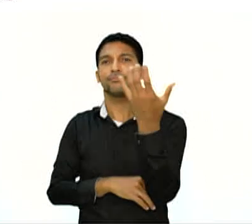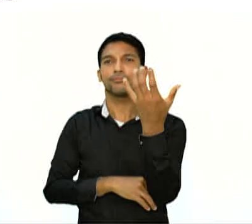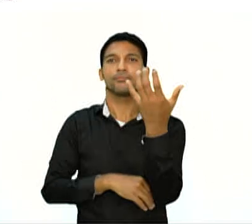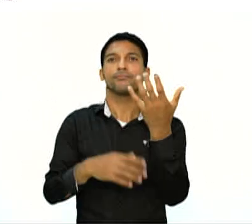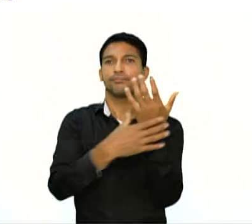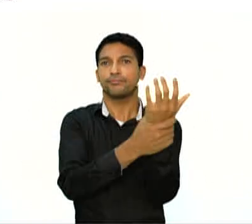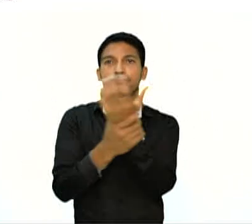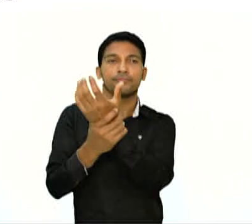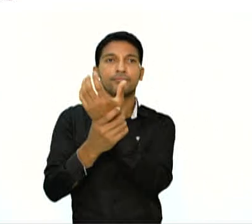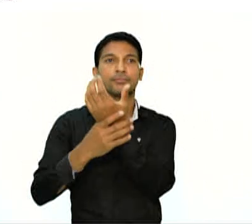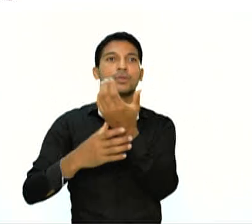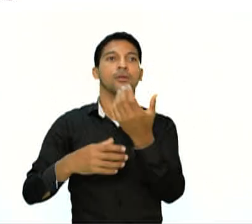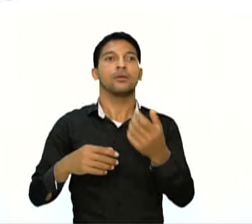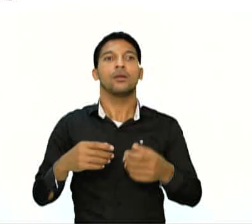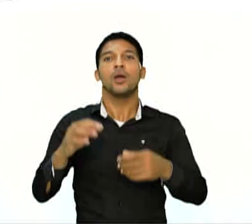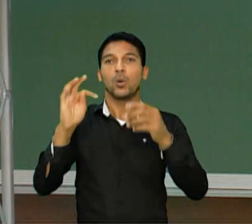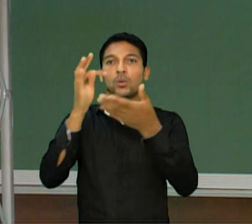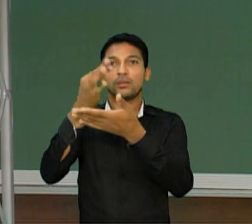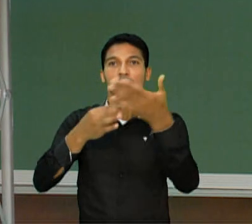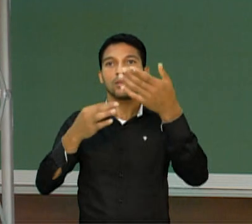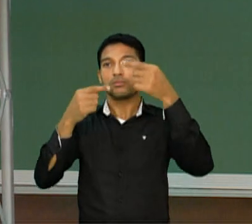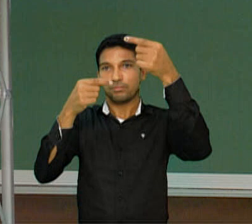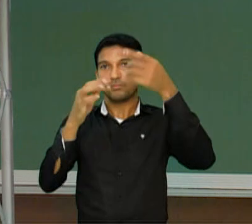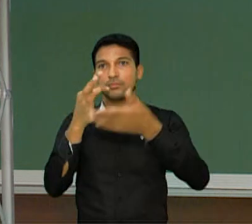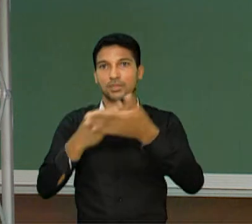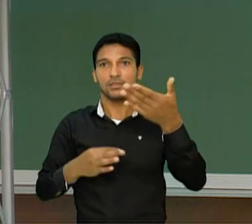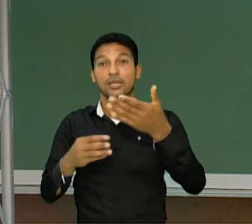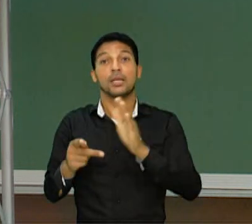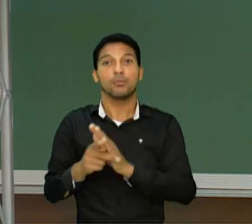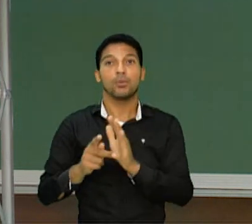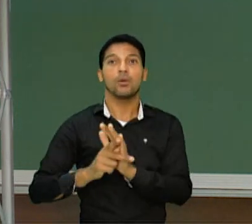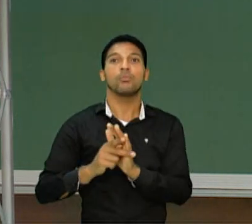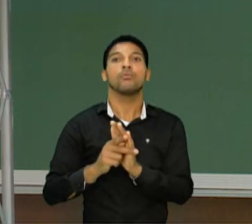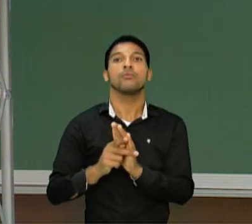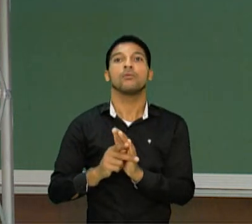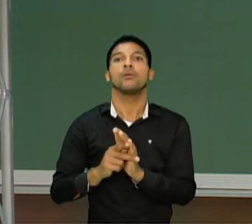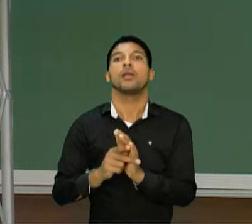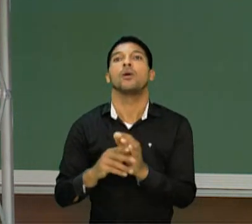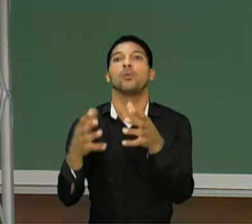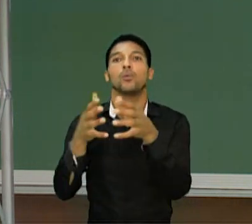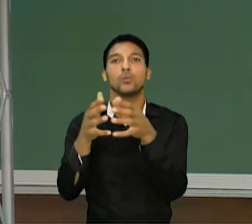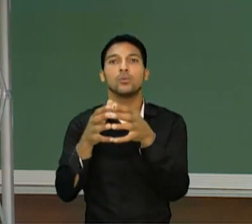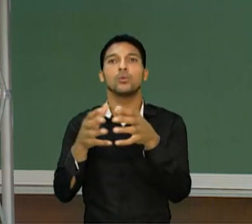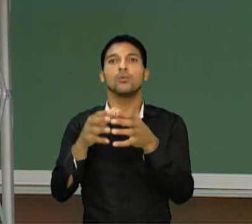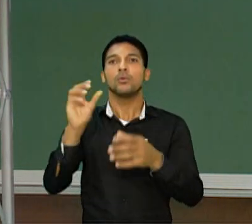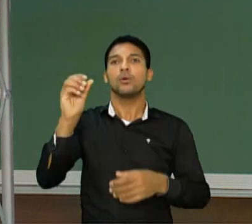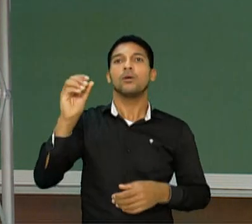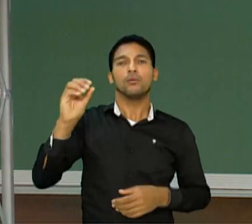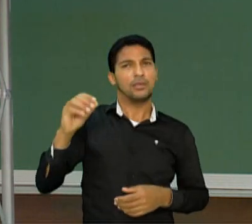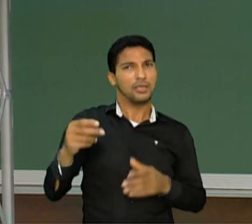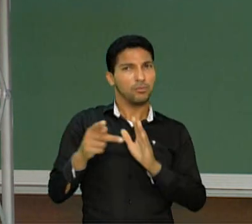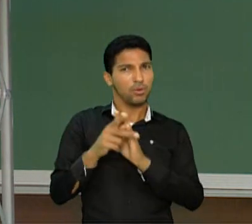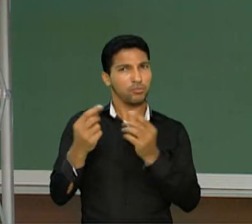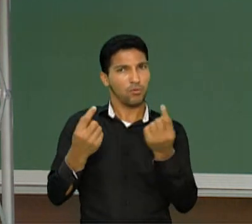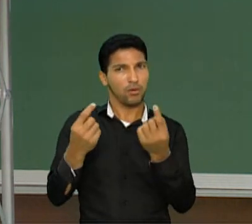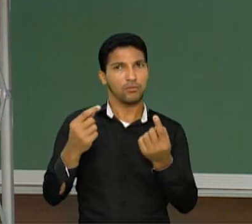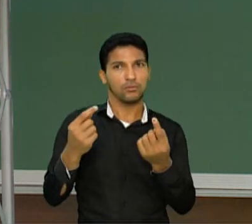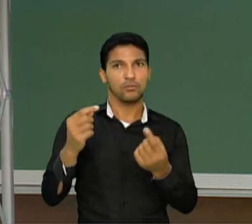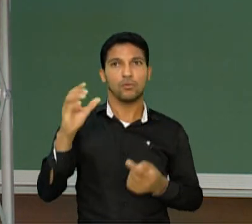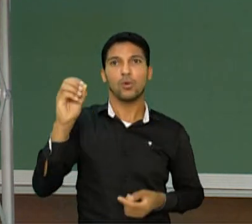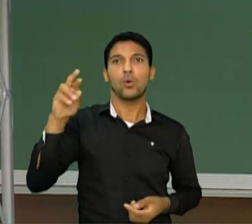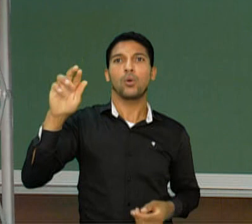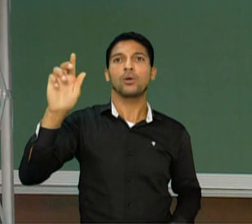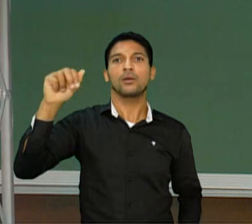referem respectivamente às organizações. Letra A é o Greenpeace e as Nações Unidas. Veja que vem a